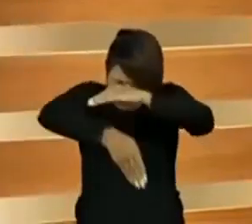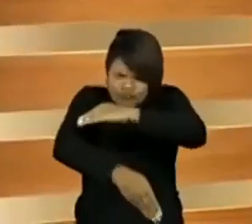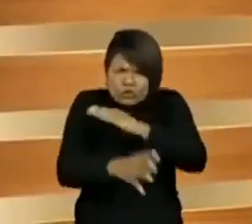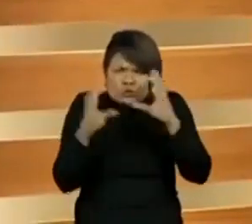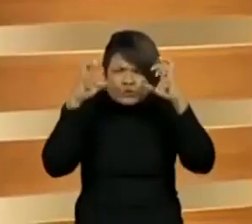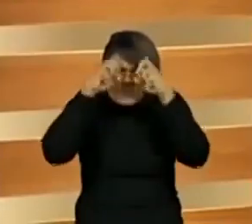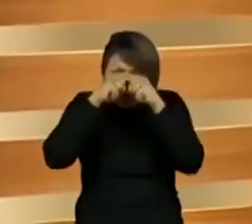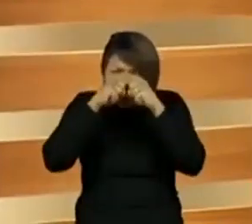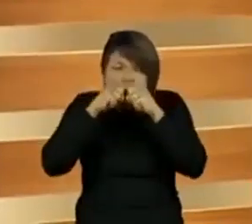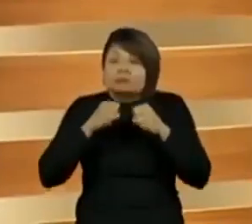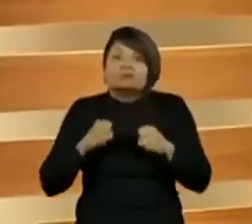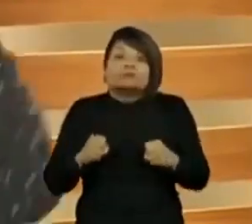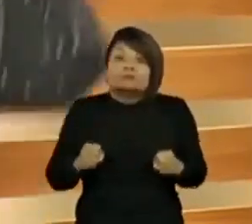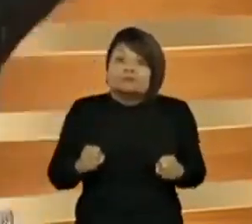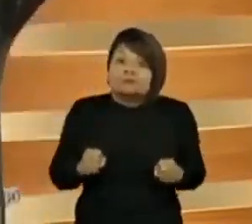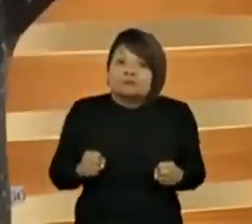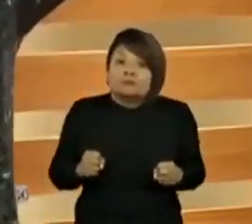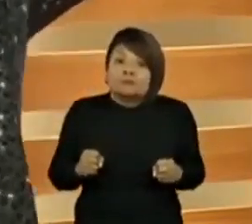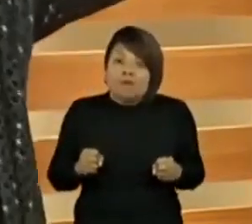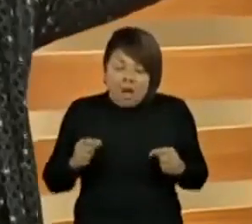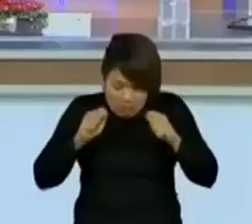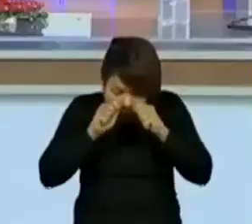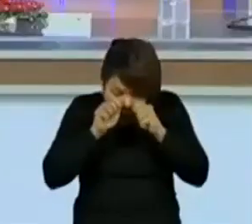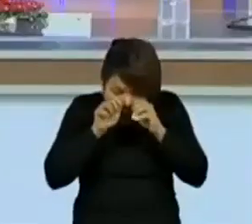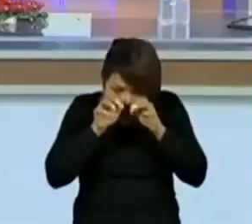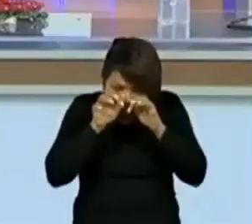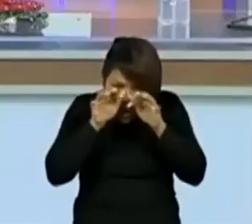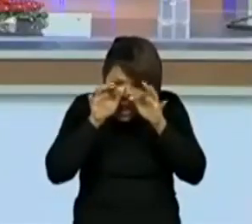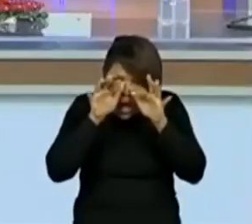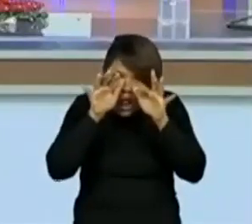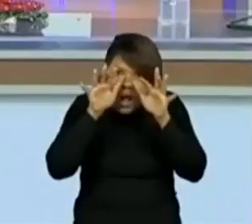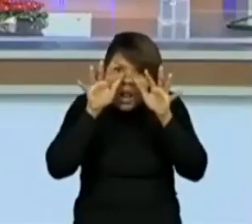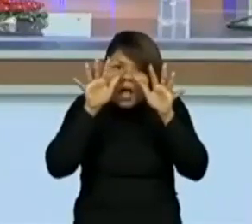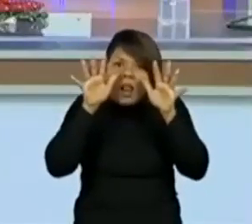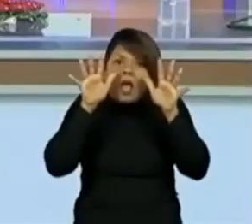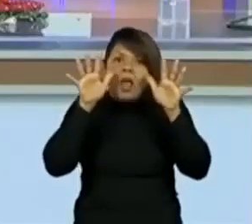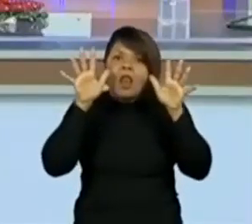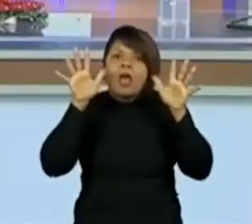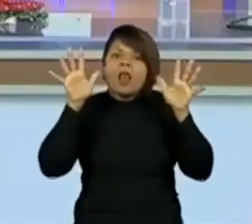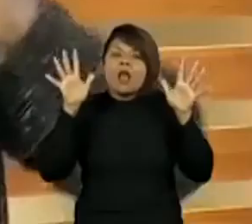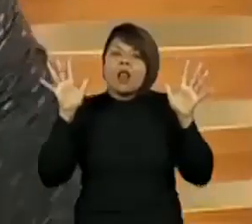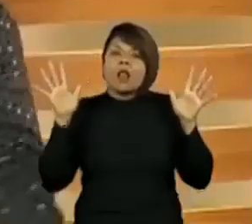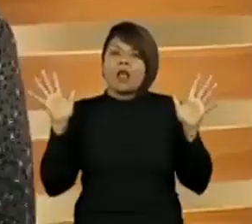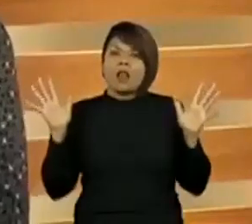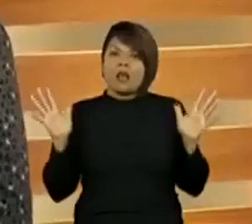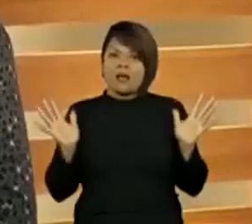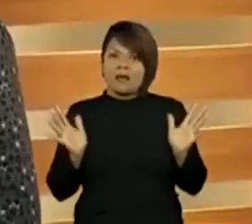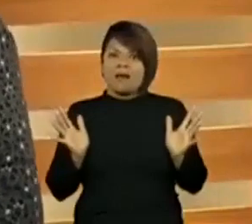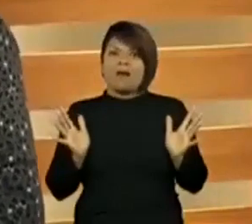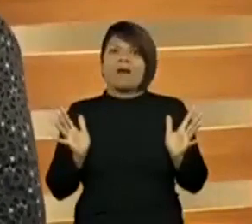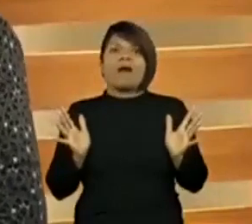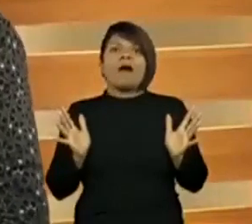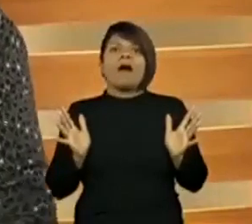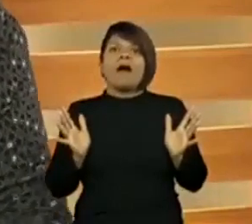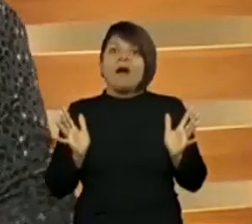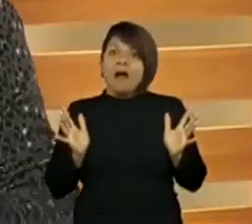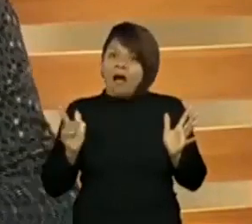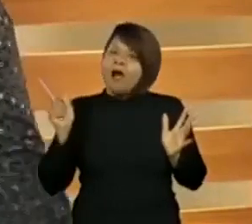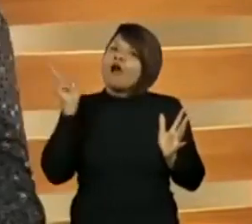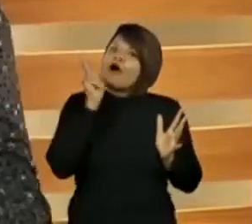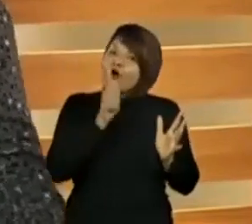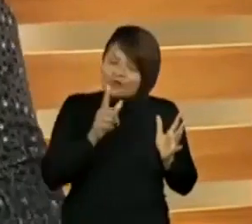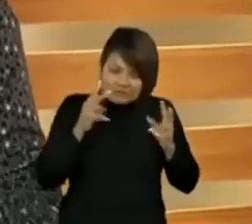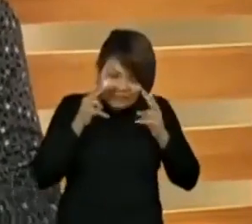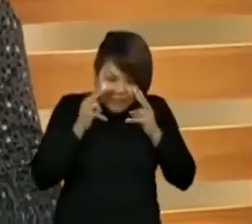Quanto mais eles desciam, mais claridade vinha. Quando ela chegou ao fundo das águas,